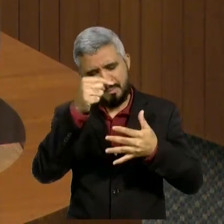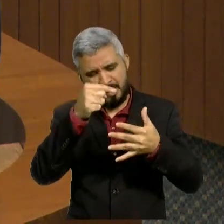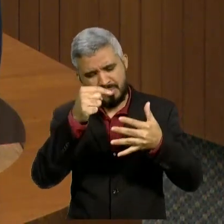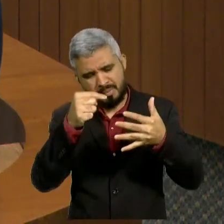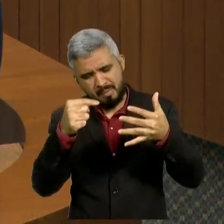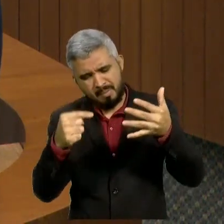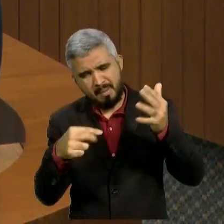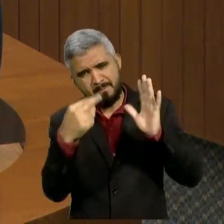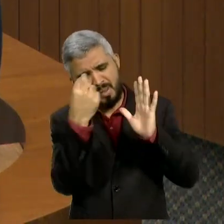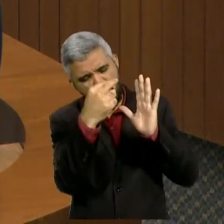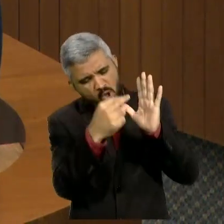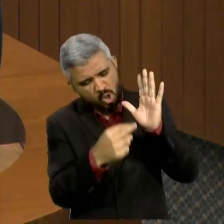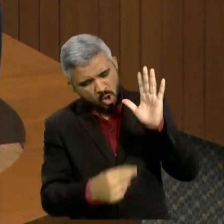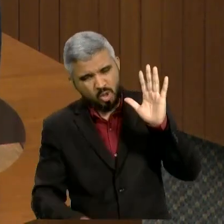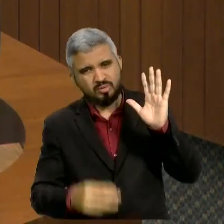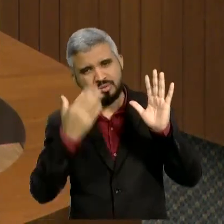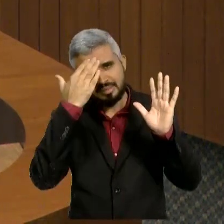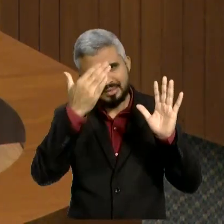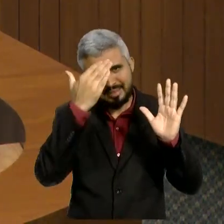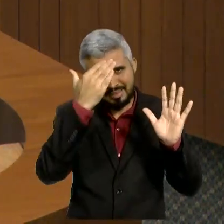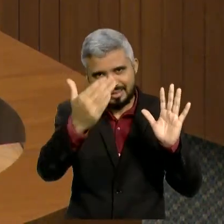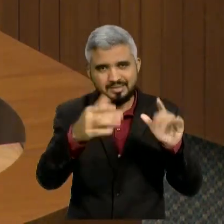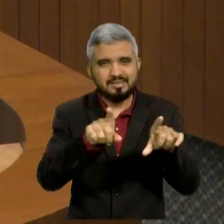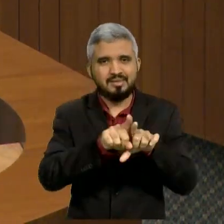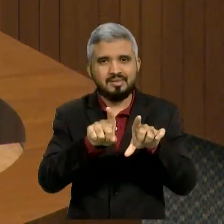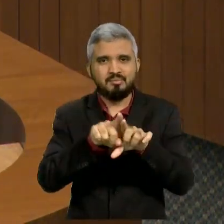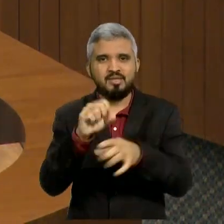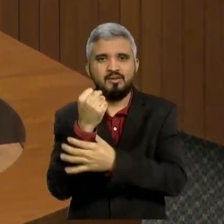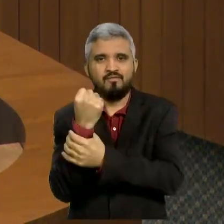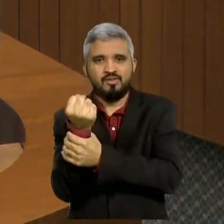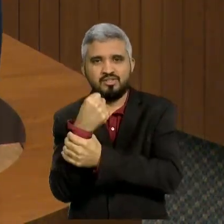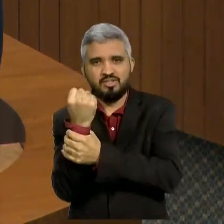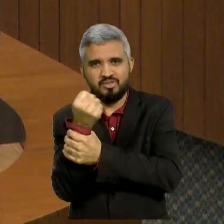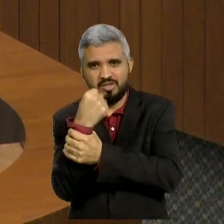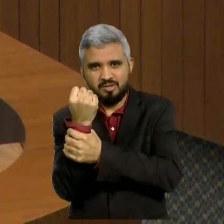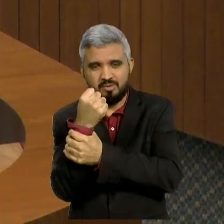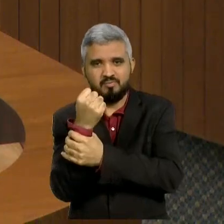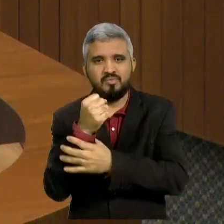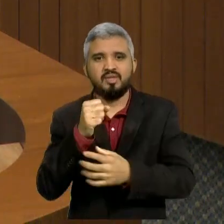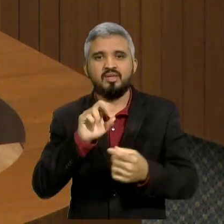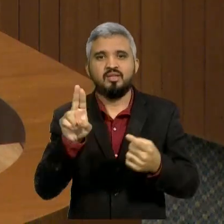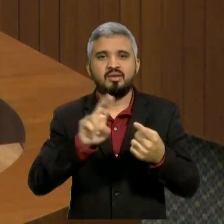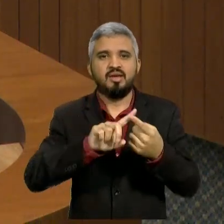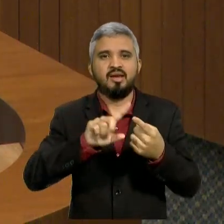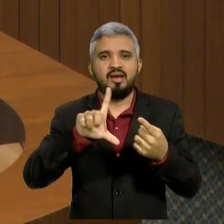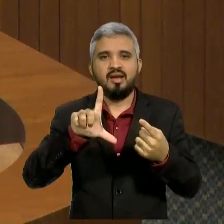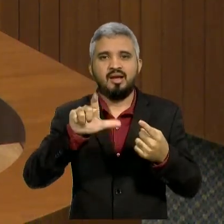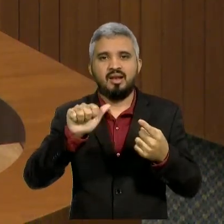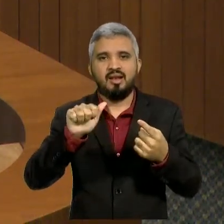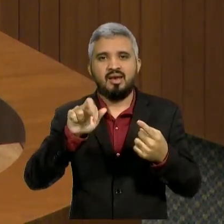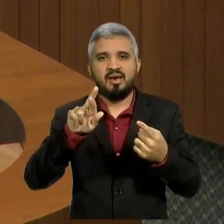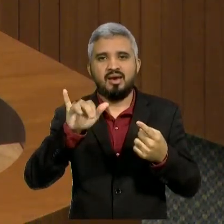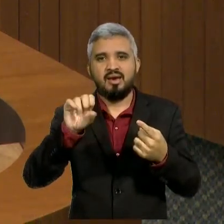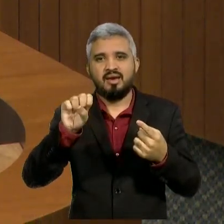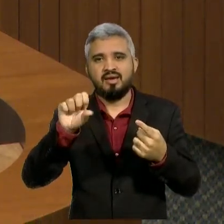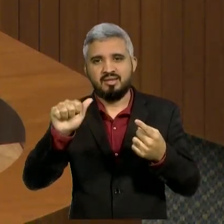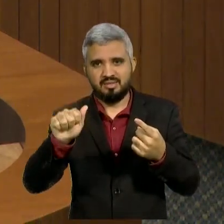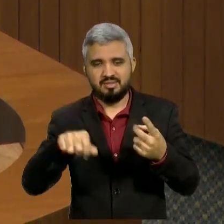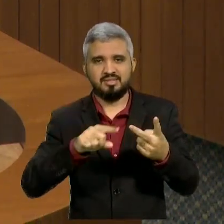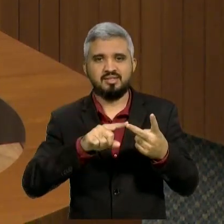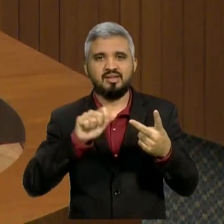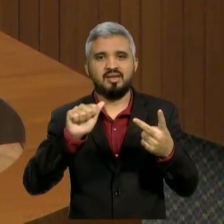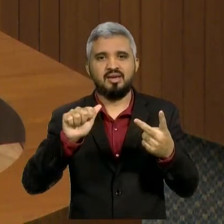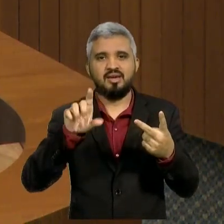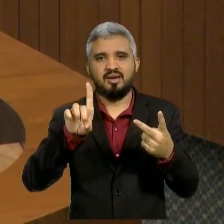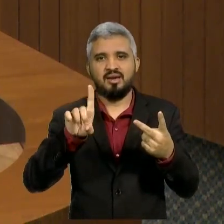agradeço as fisioterapeutas d Larissa estef a d Adriana adrica minha amiga